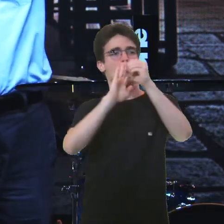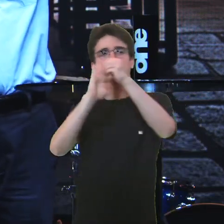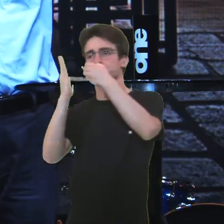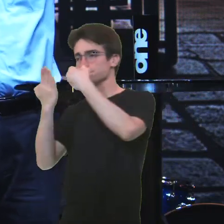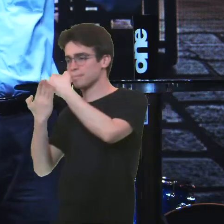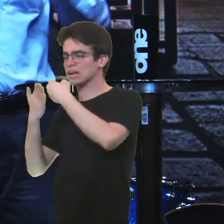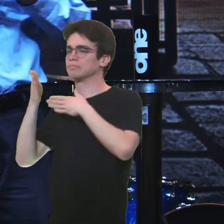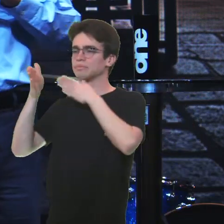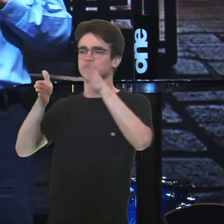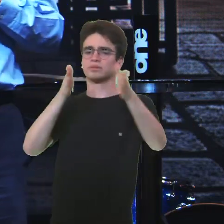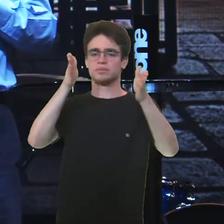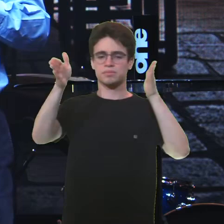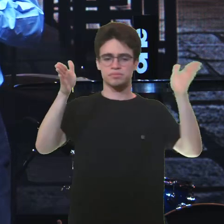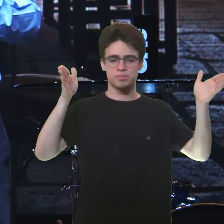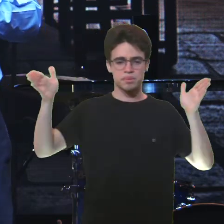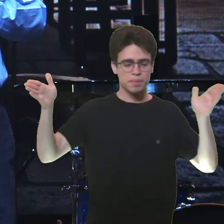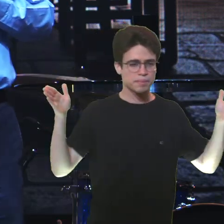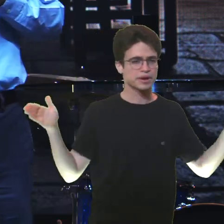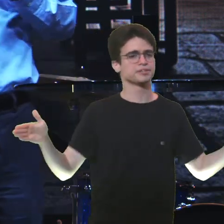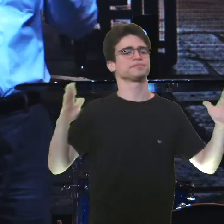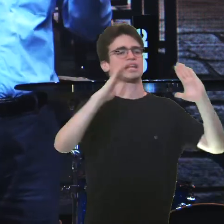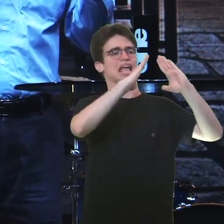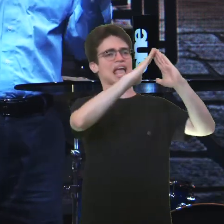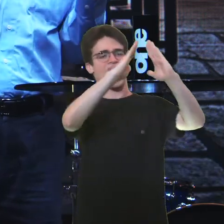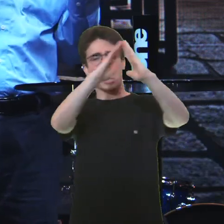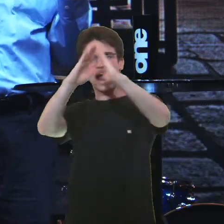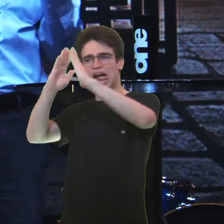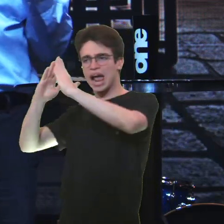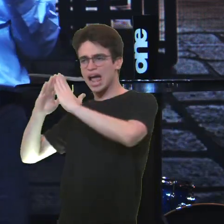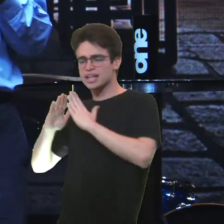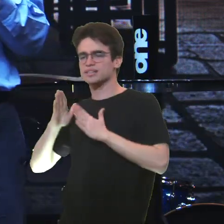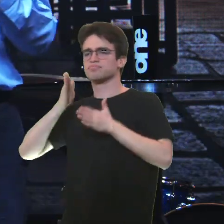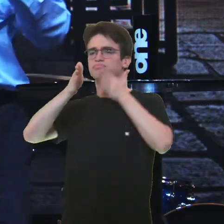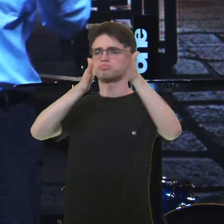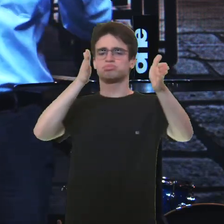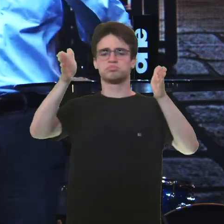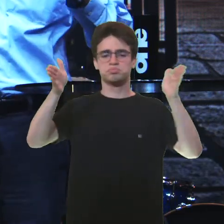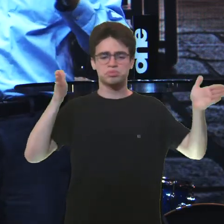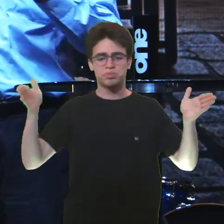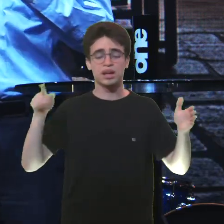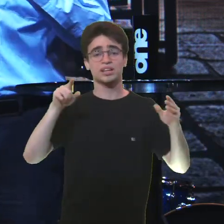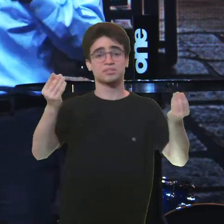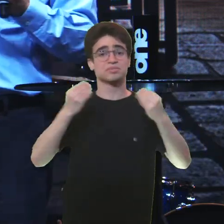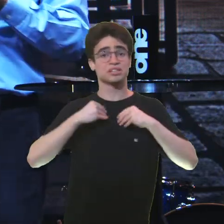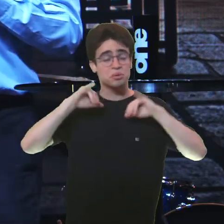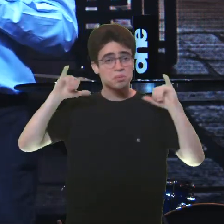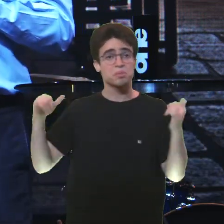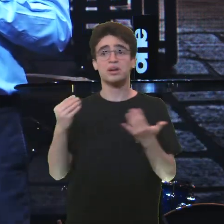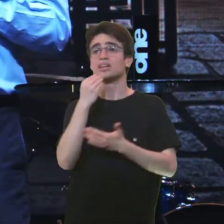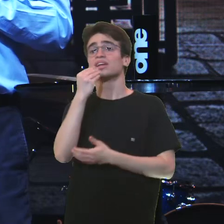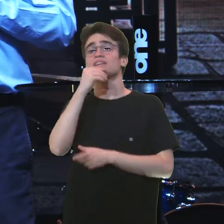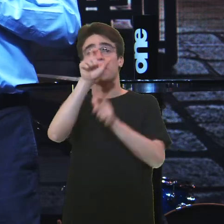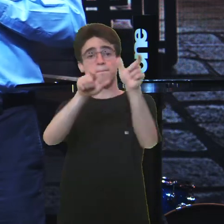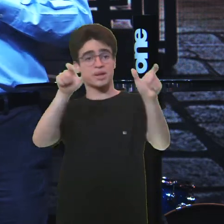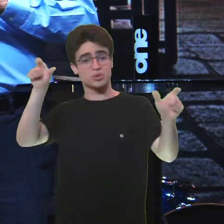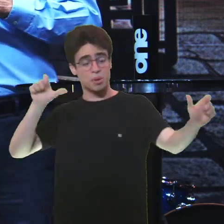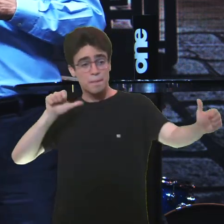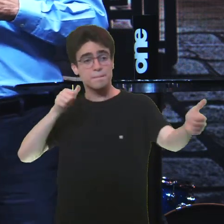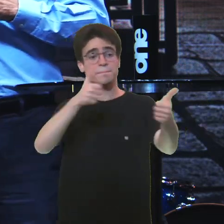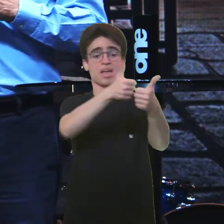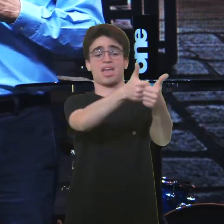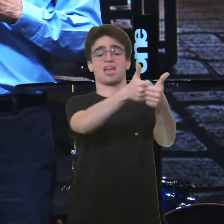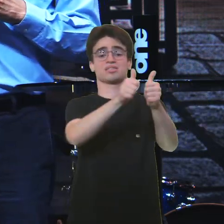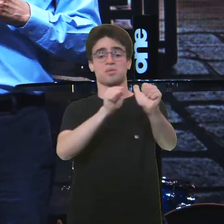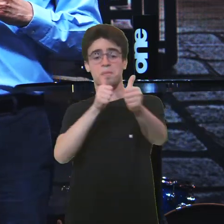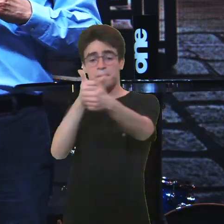de casa en de casa. casa em casa. Esto nos permite estar muy cerca de las personas. Isso nos permite estar